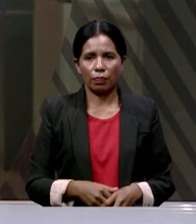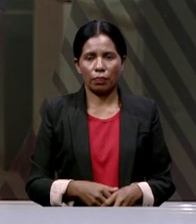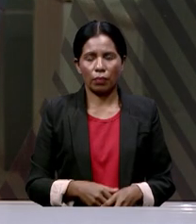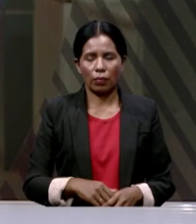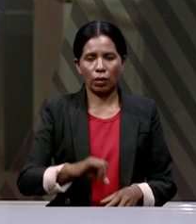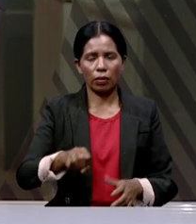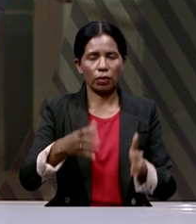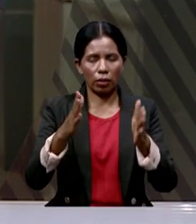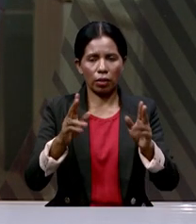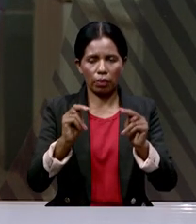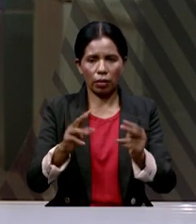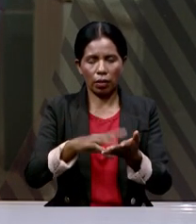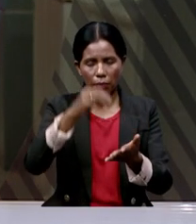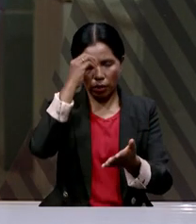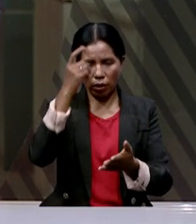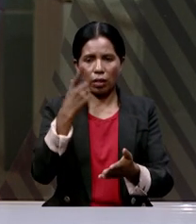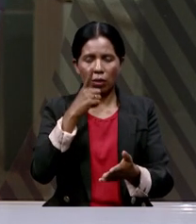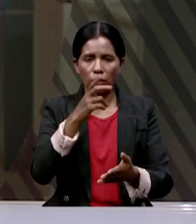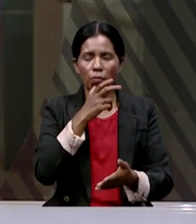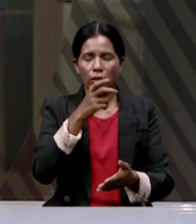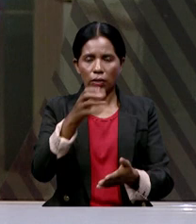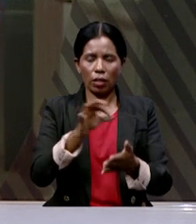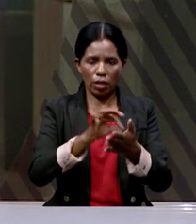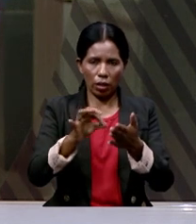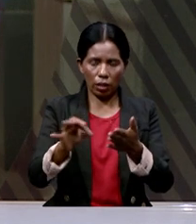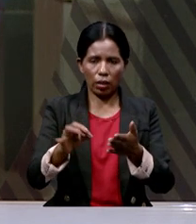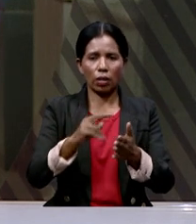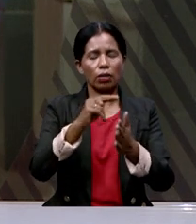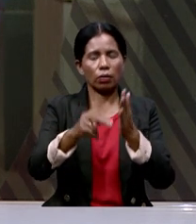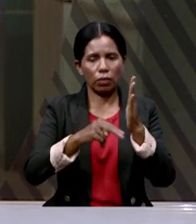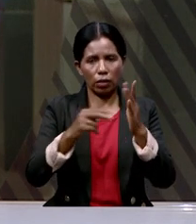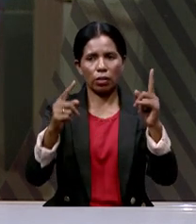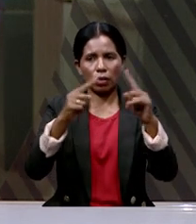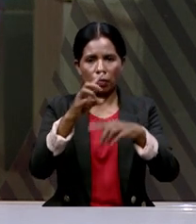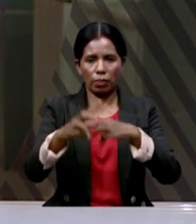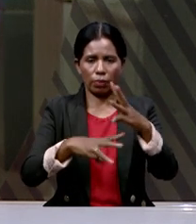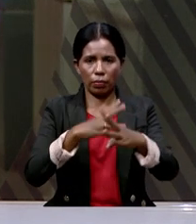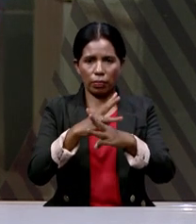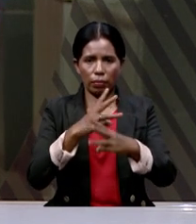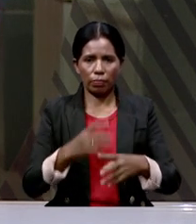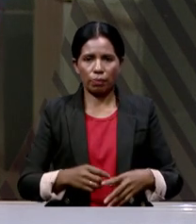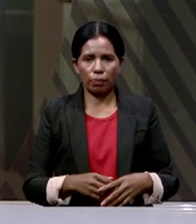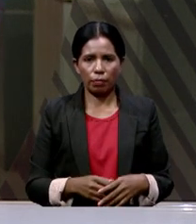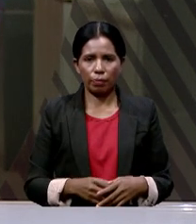Jornalista precisa aprender a língua portuguesa no nível de querer notícia do mundo.